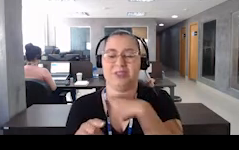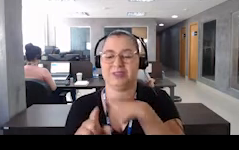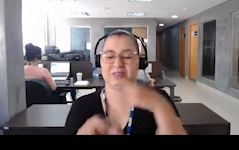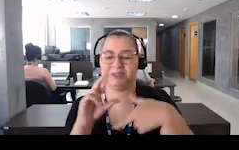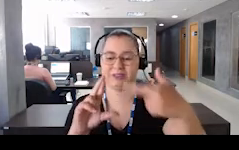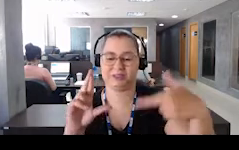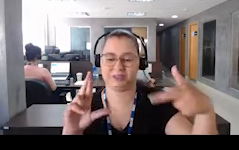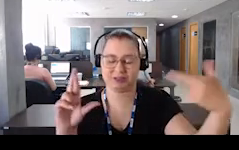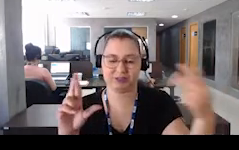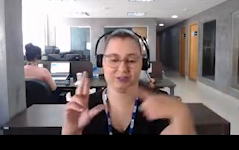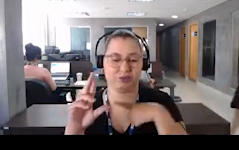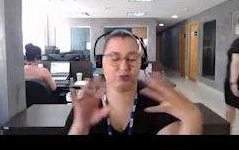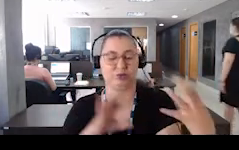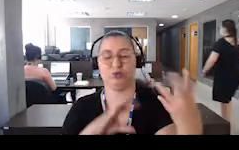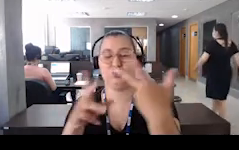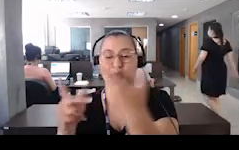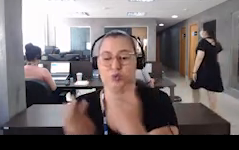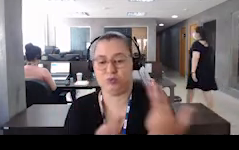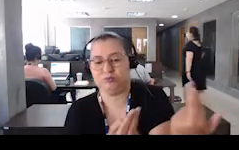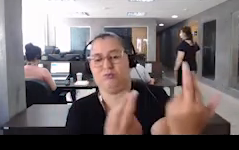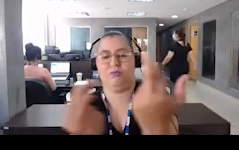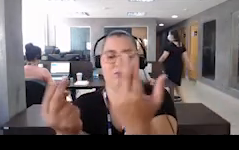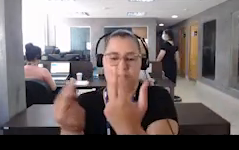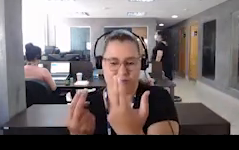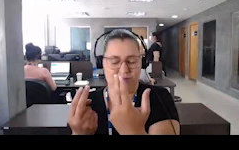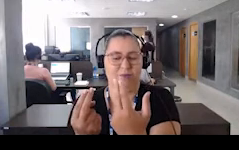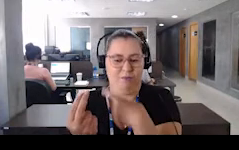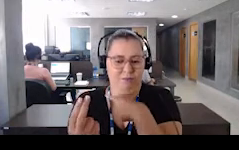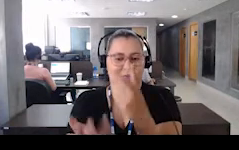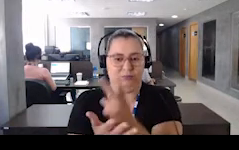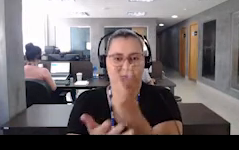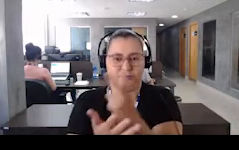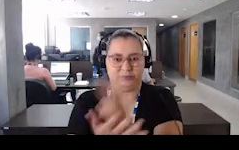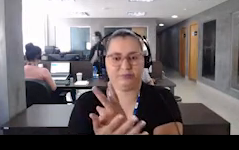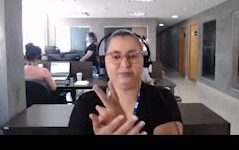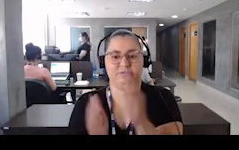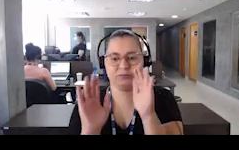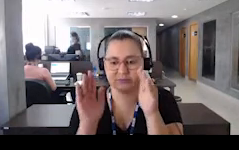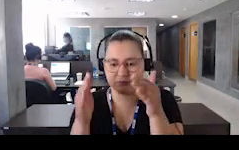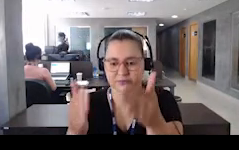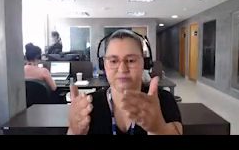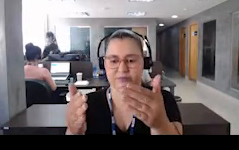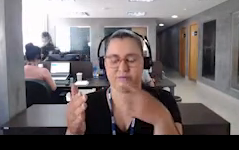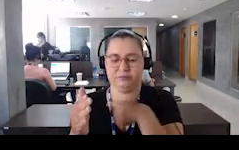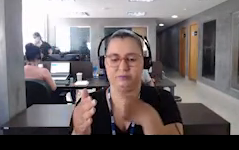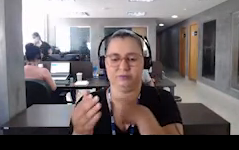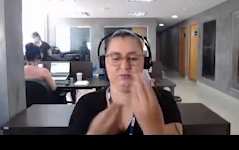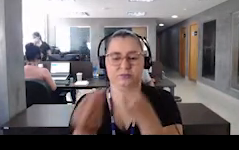valor de resistência todo, o valor da resistência aqui são todos iguais, né? Então, nesse caso